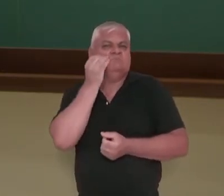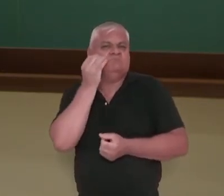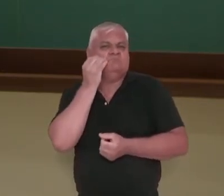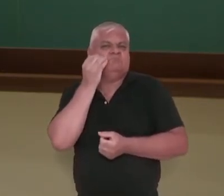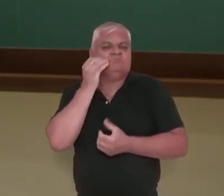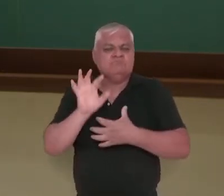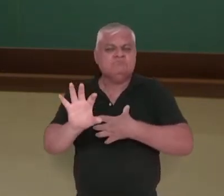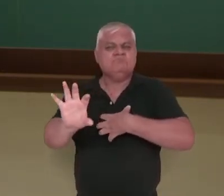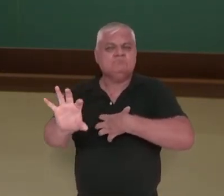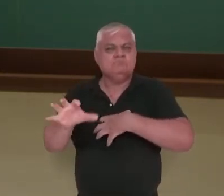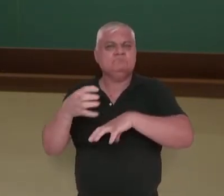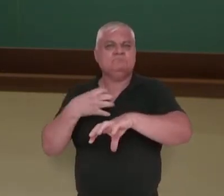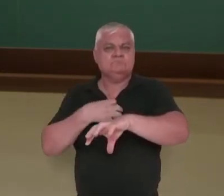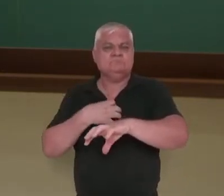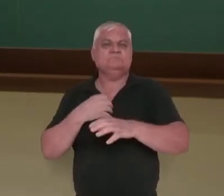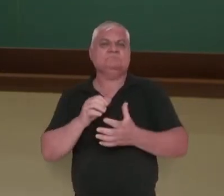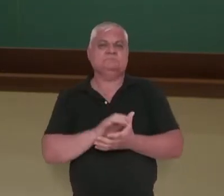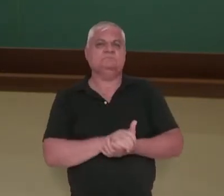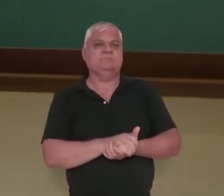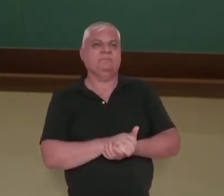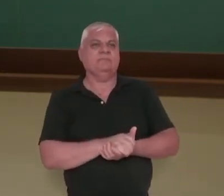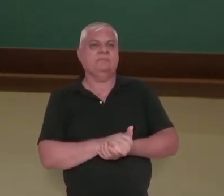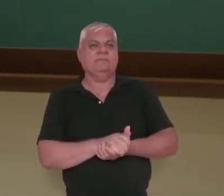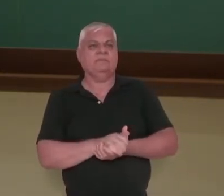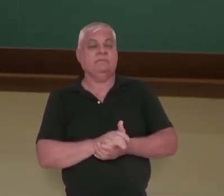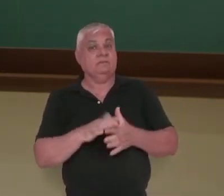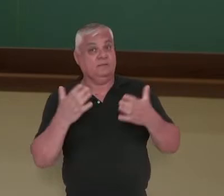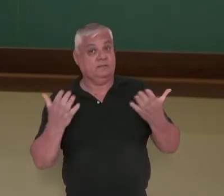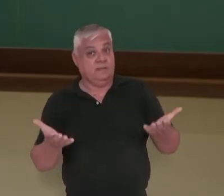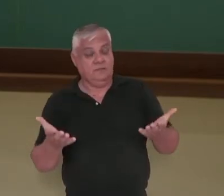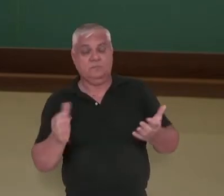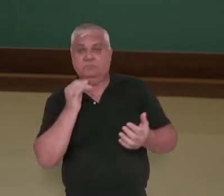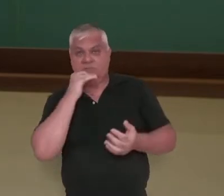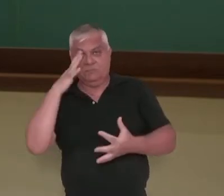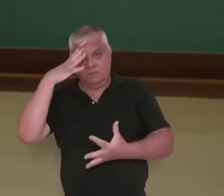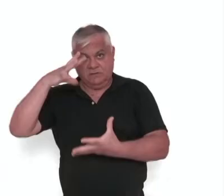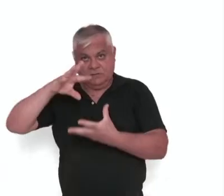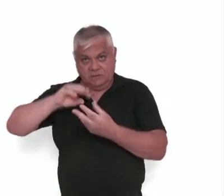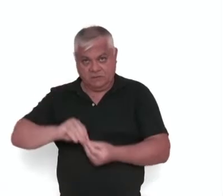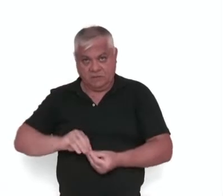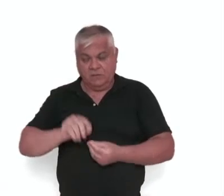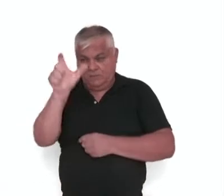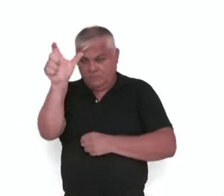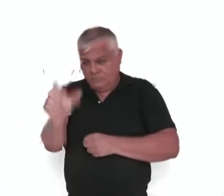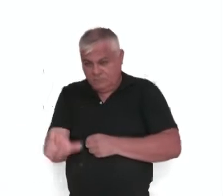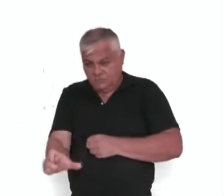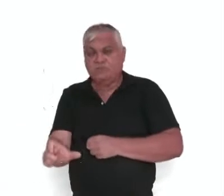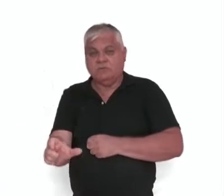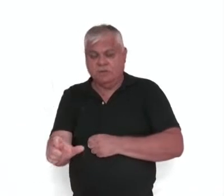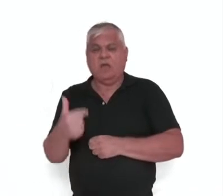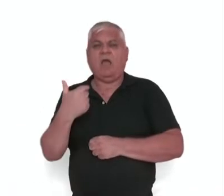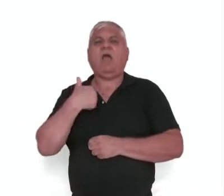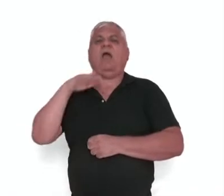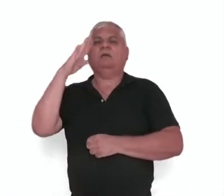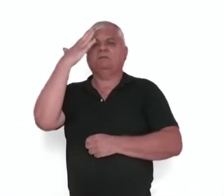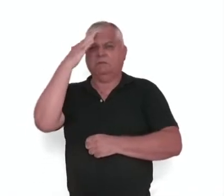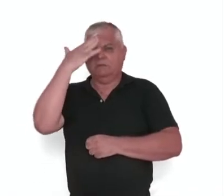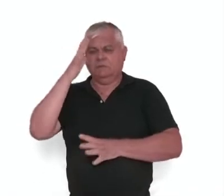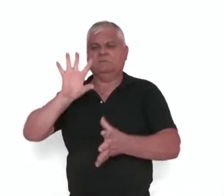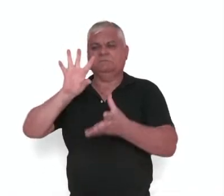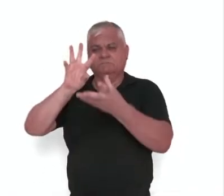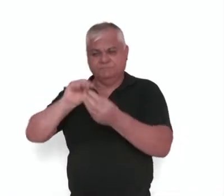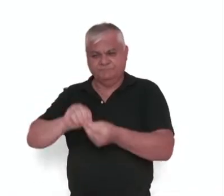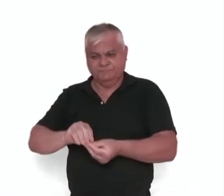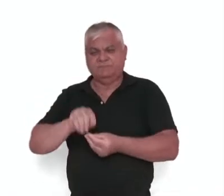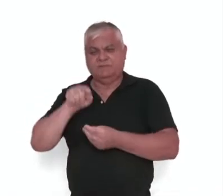no lugar dele. Assim, ao compreendermos o outro melhor, ao entendermos o contexto em que a pessoa